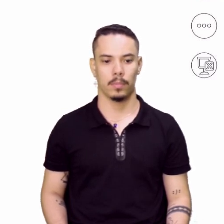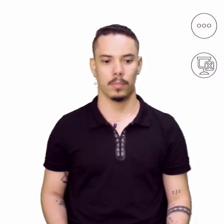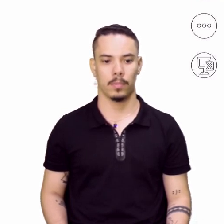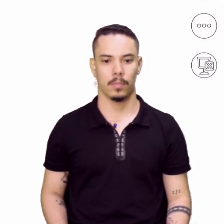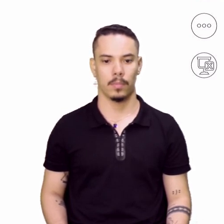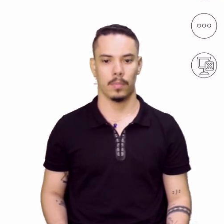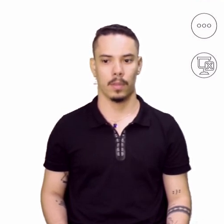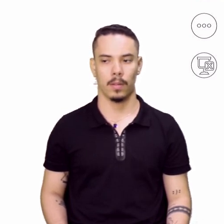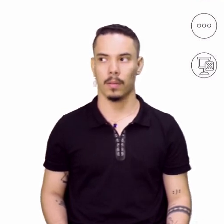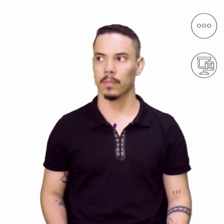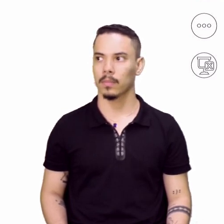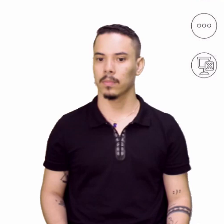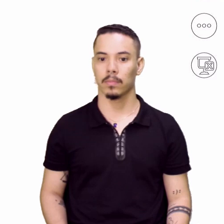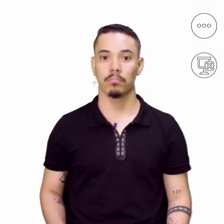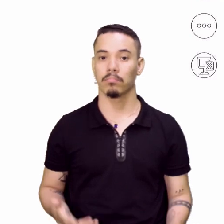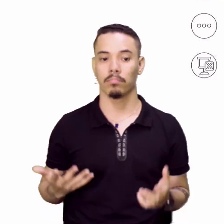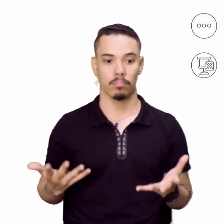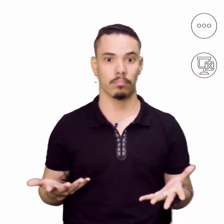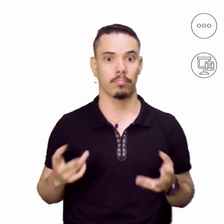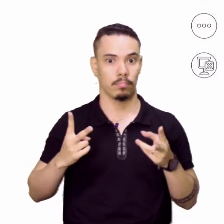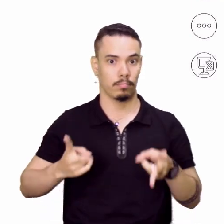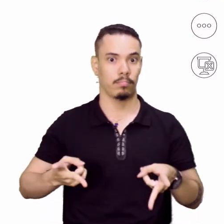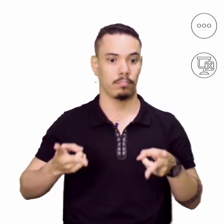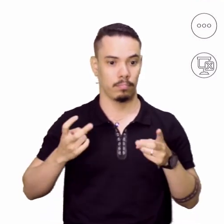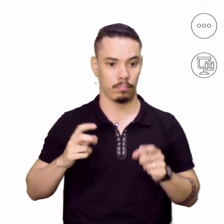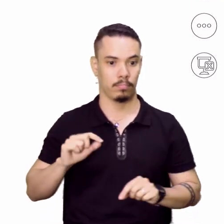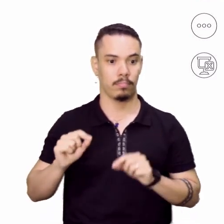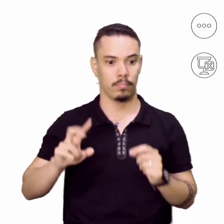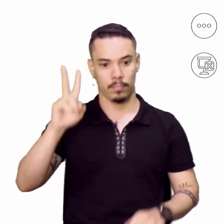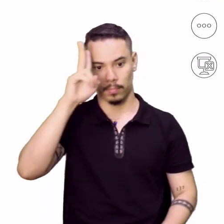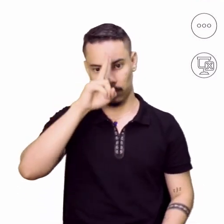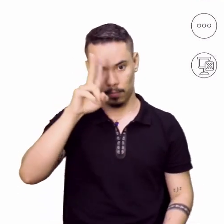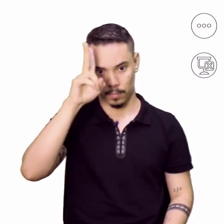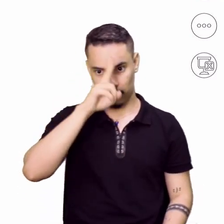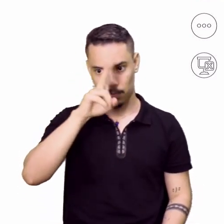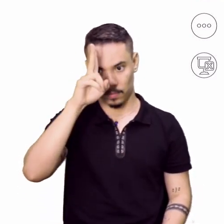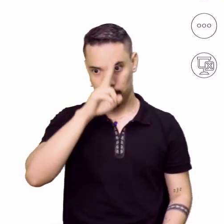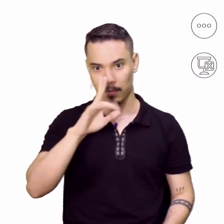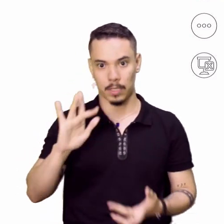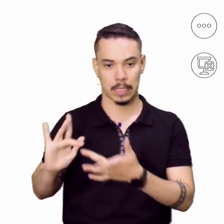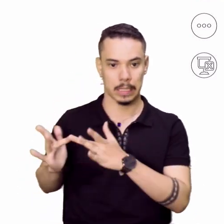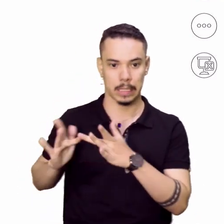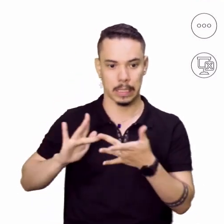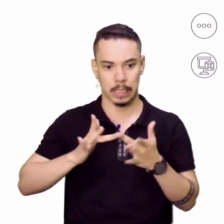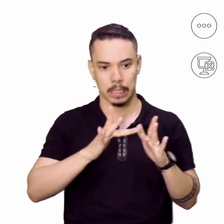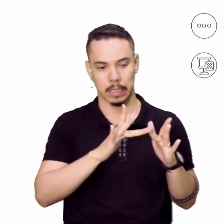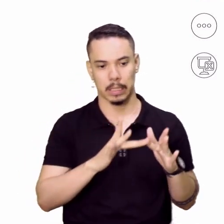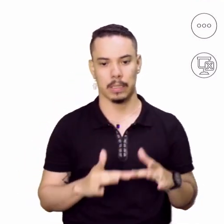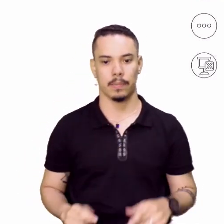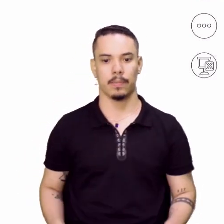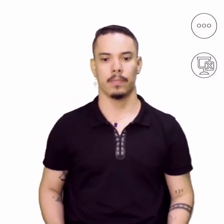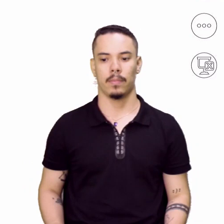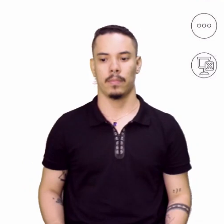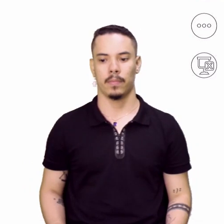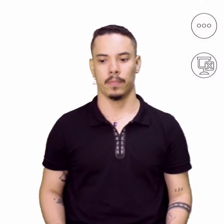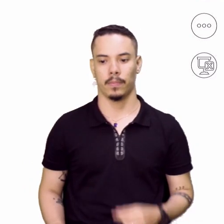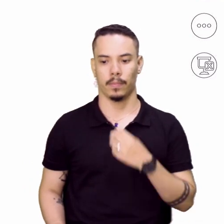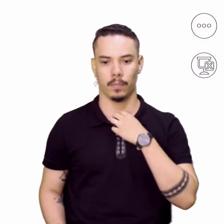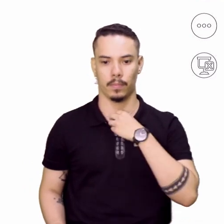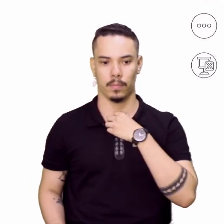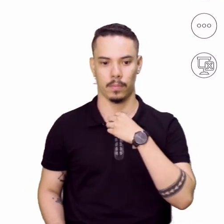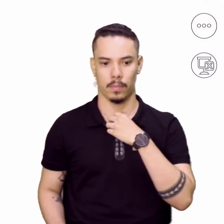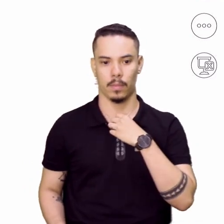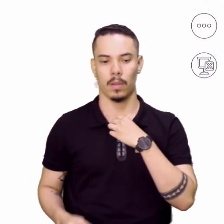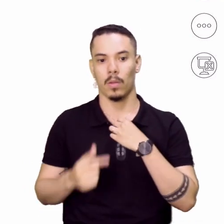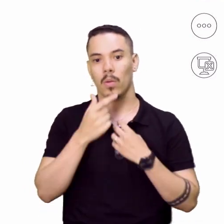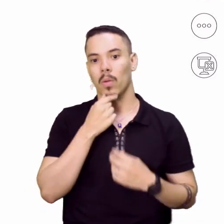seeker ou seja perceberam aí que as histórias estão sendo entrelaçadas o Peter ele começou lá no